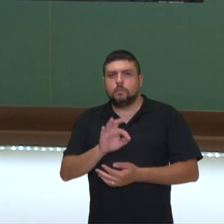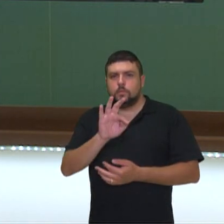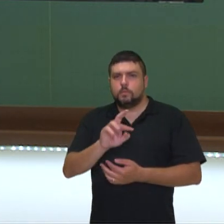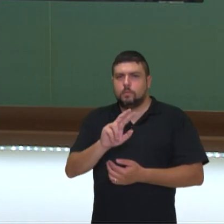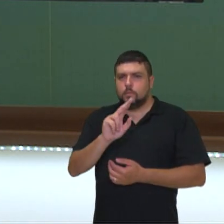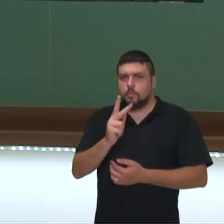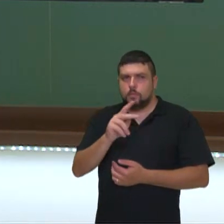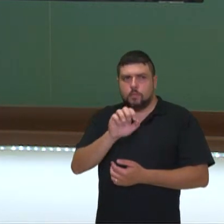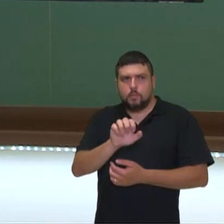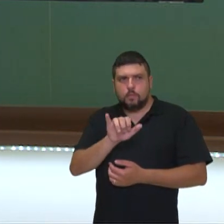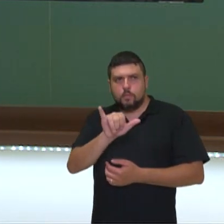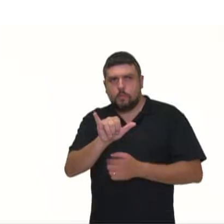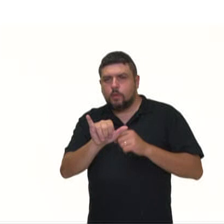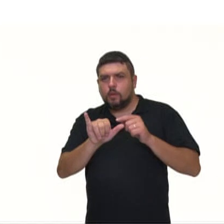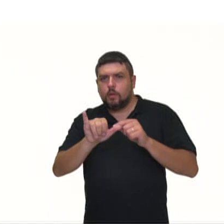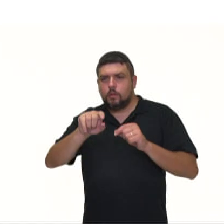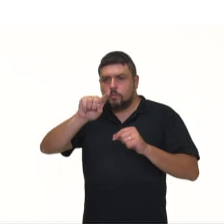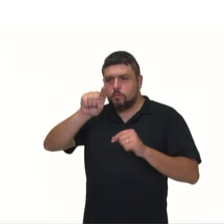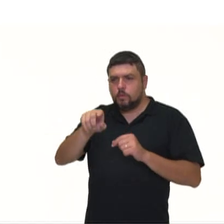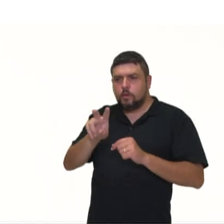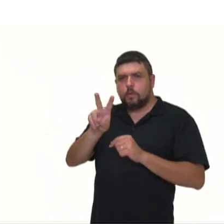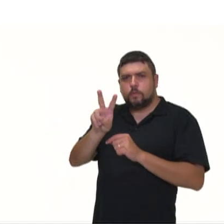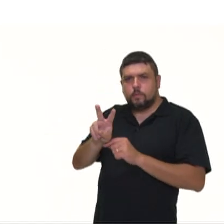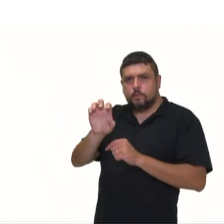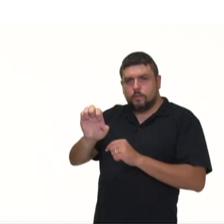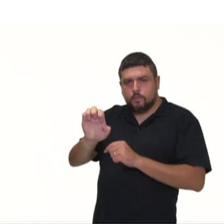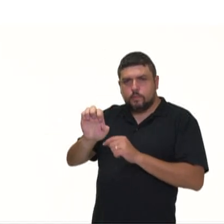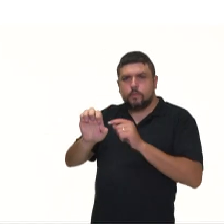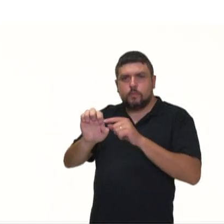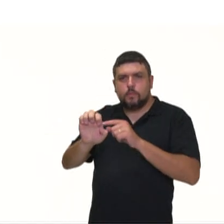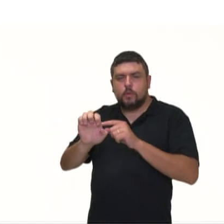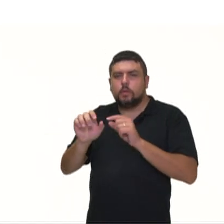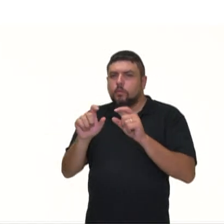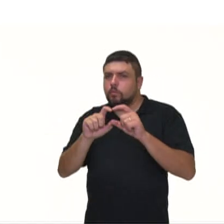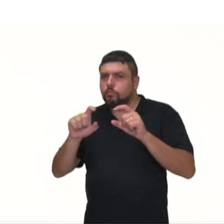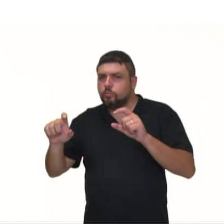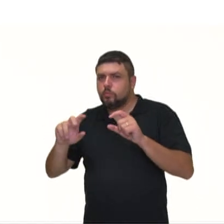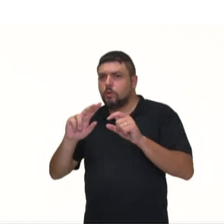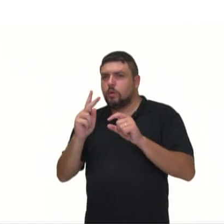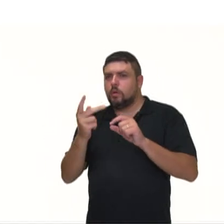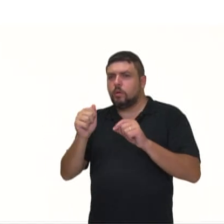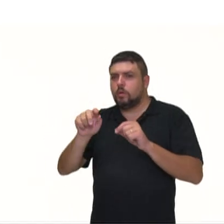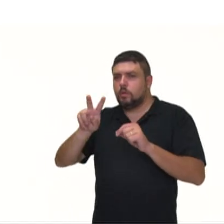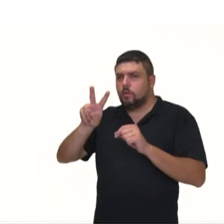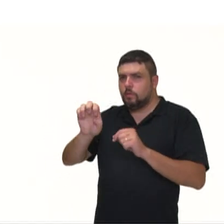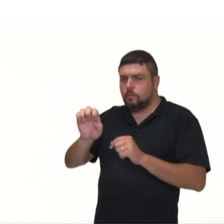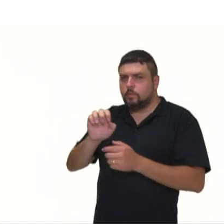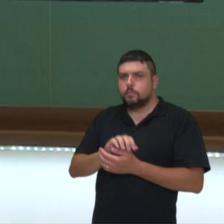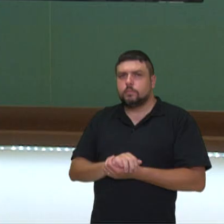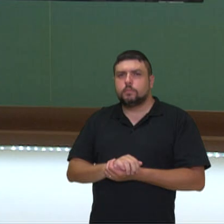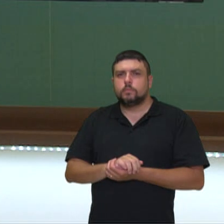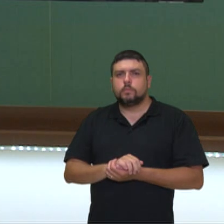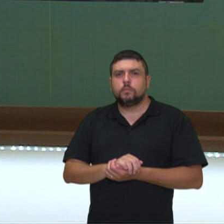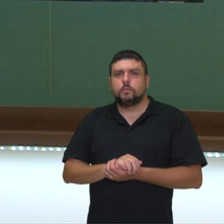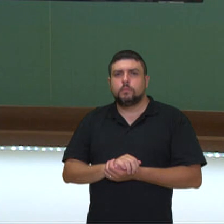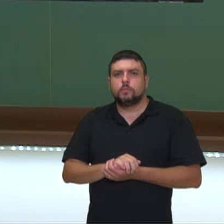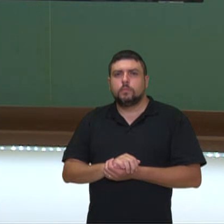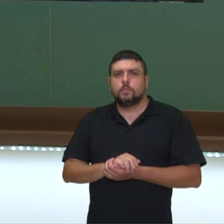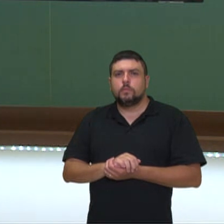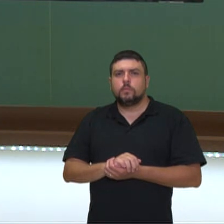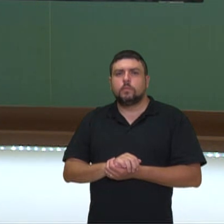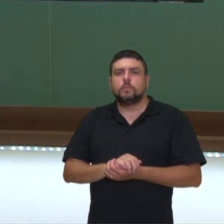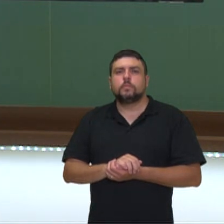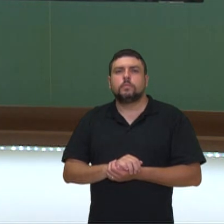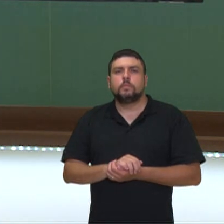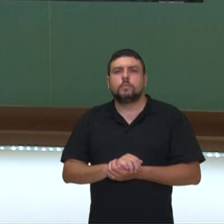sujeito na hora da pergunta, na hora da resposta você coloca ele depois do sujeito. O auxiliar do verbo see é